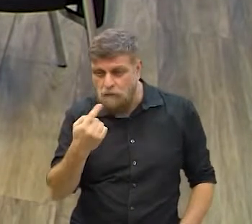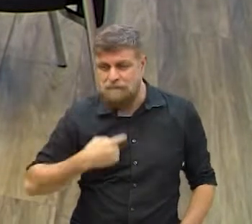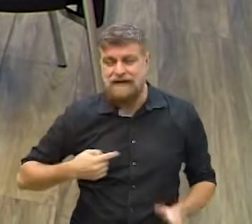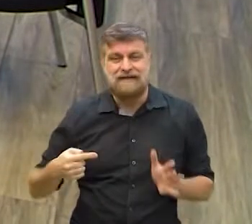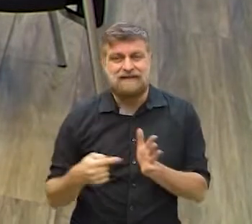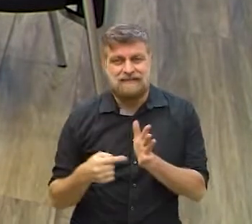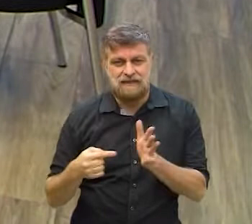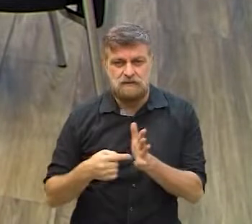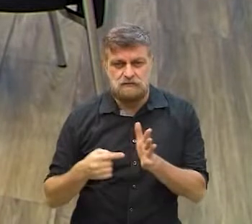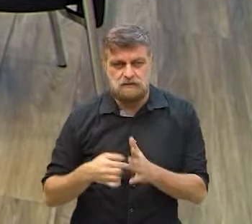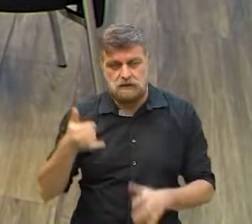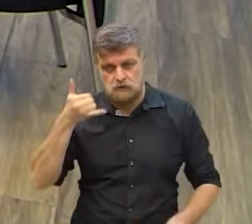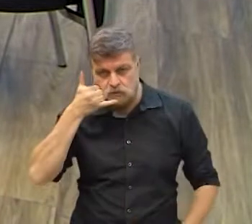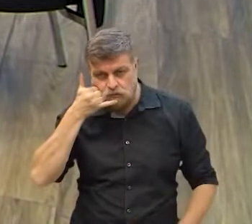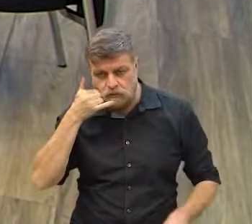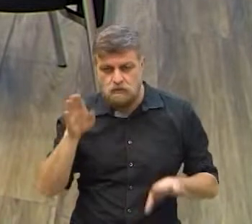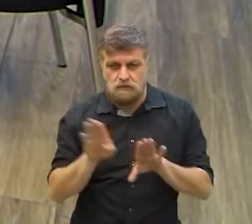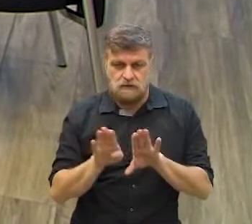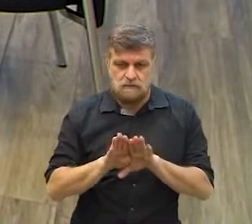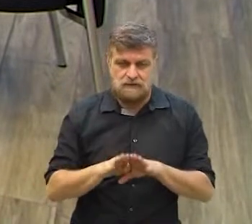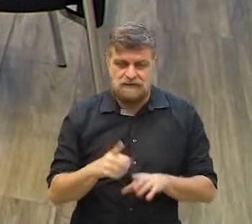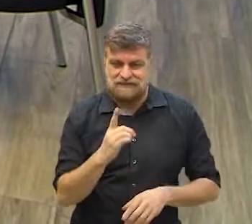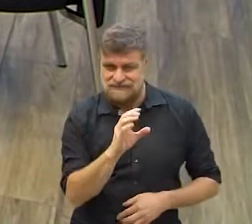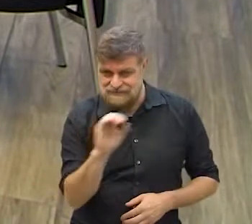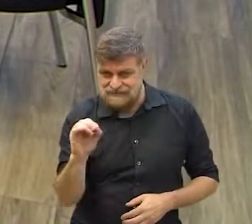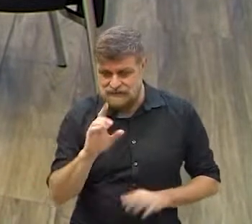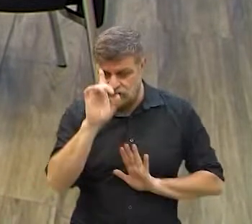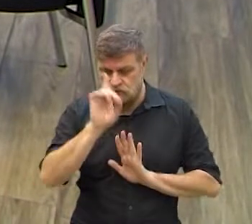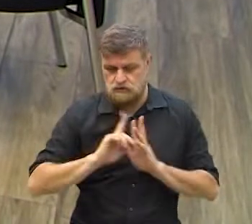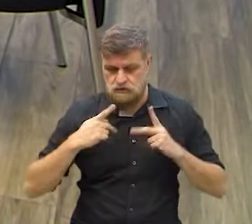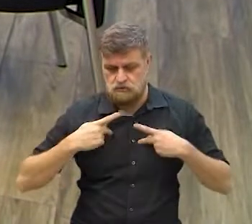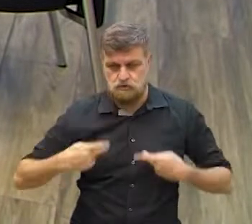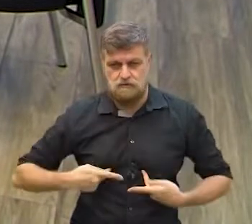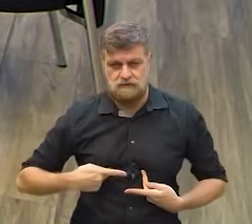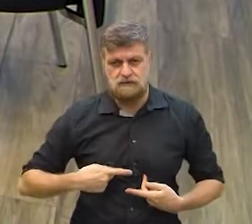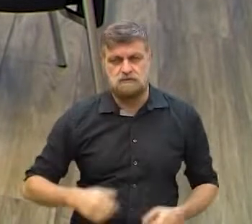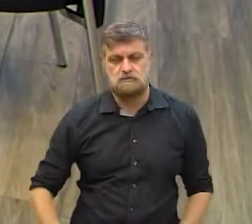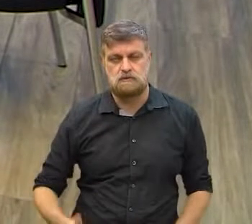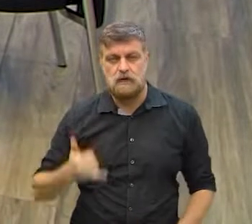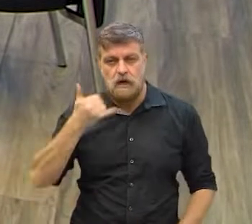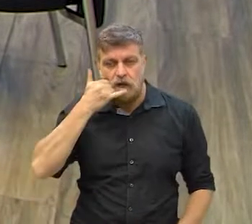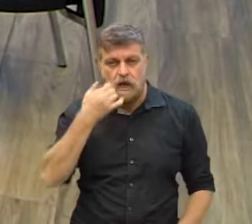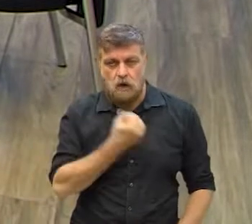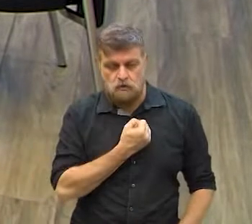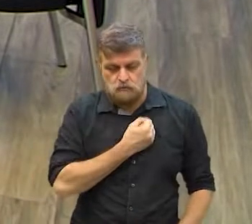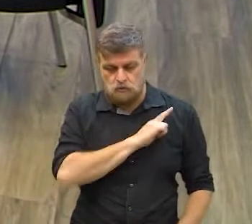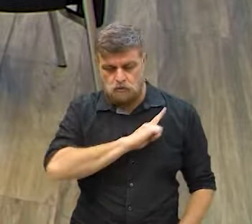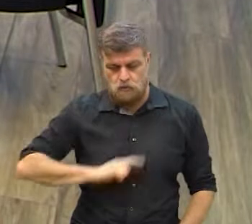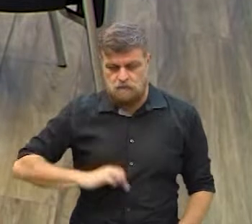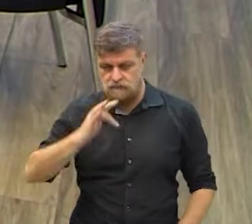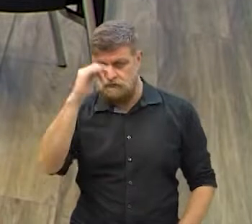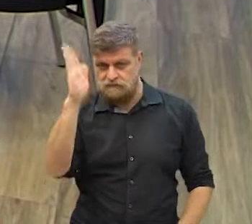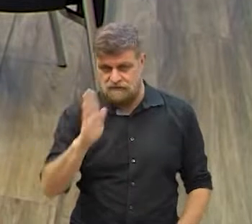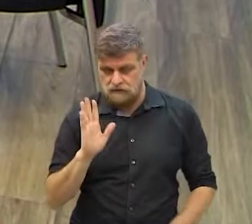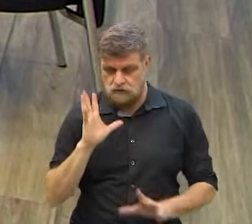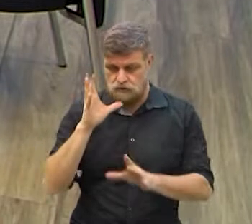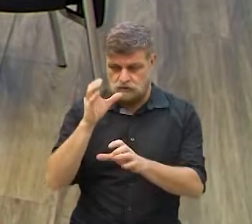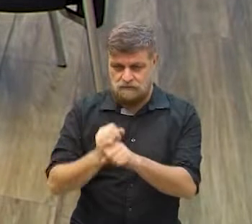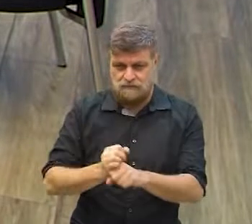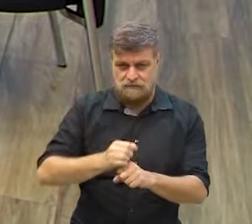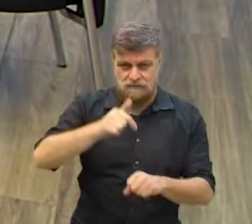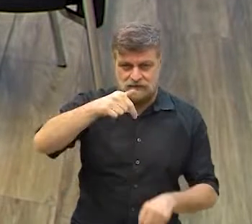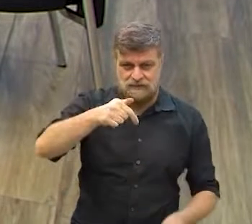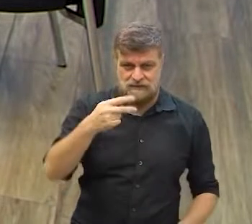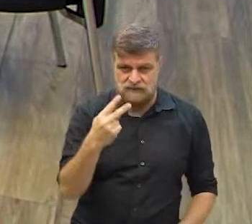105.671 denúncias, tanto no 180 quanto no Disque 100, que é o Disque Direitos Humanos do Governo Federal. Do total de